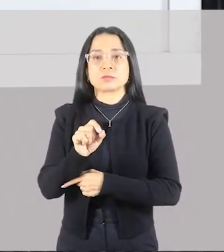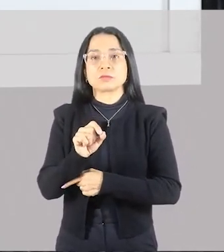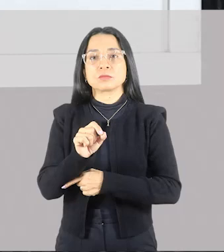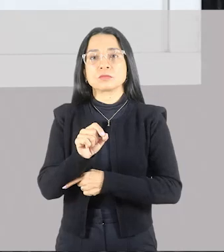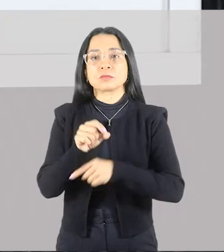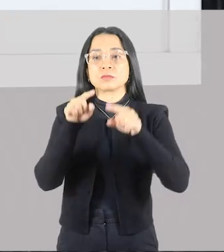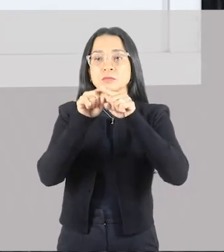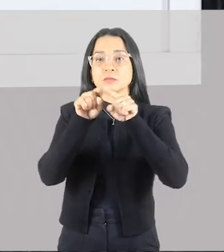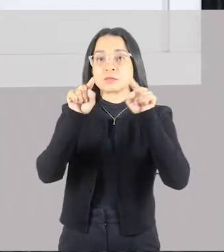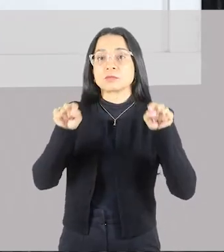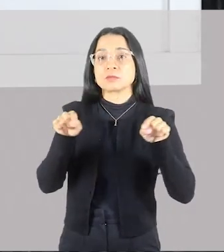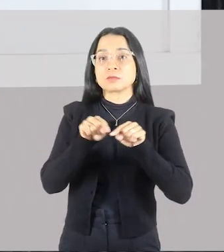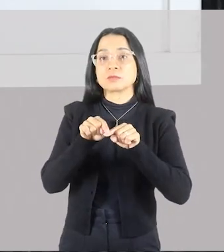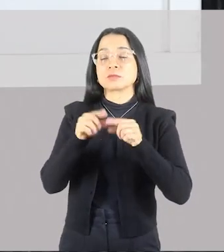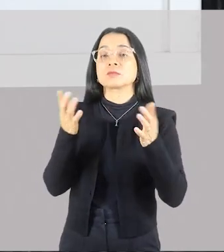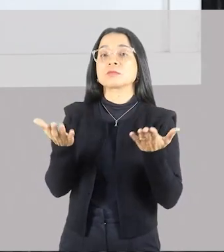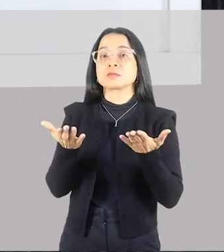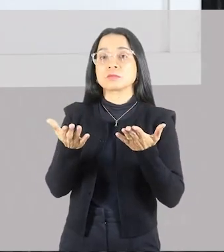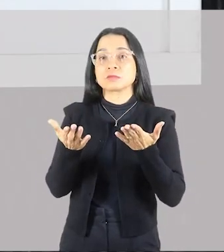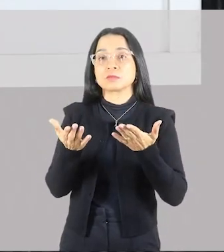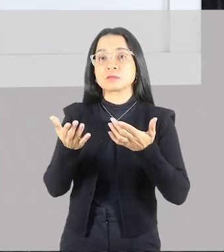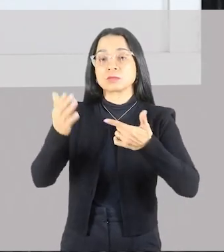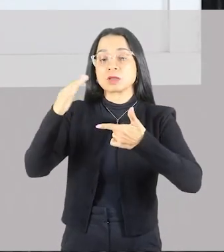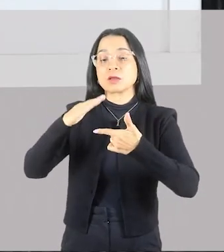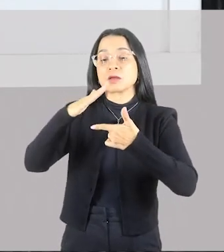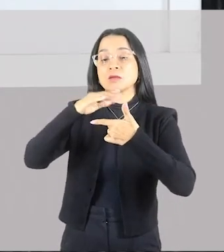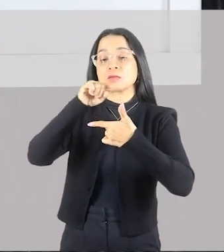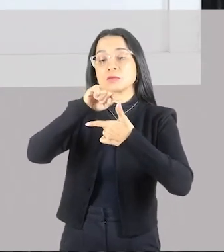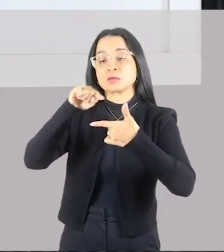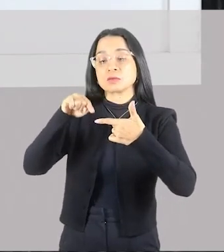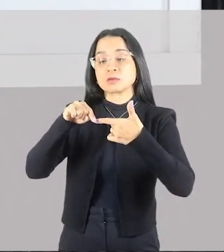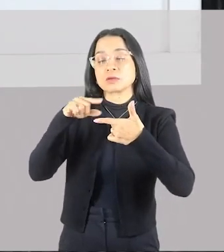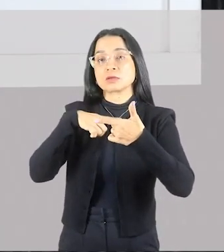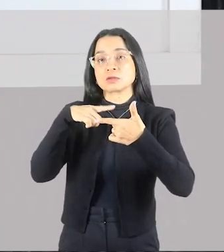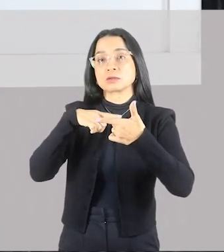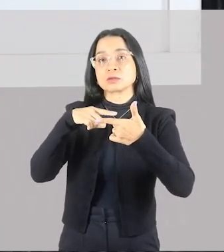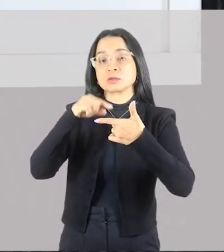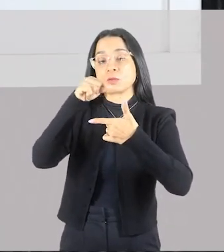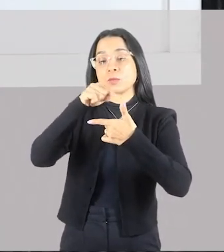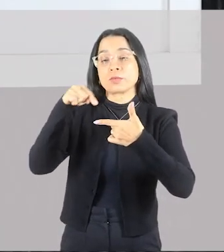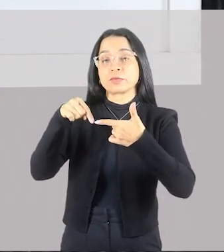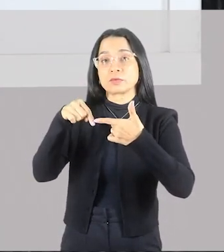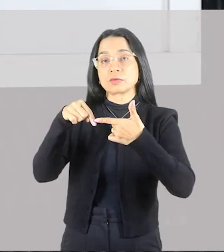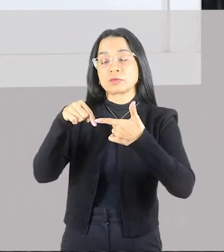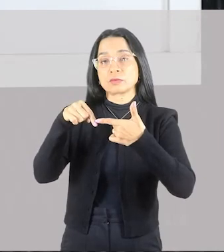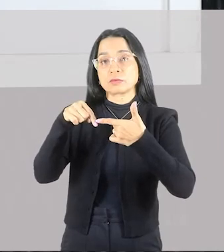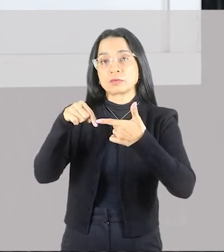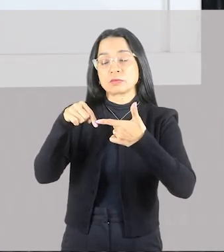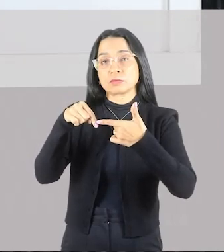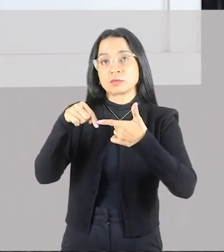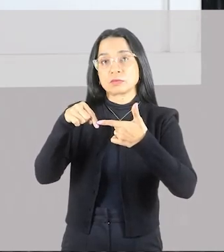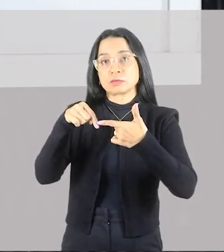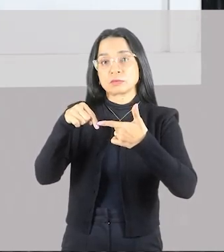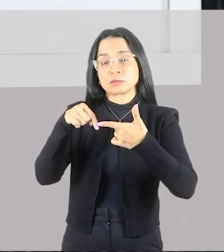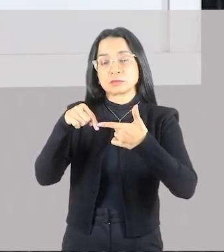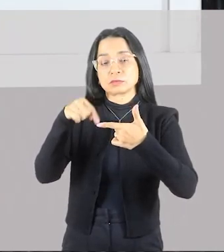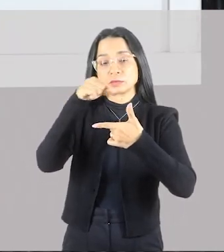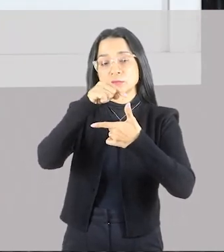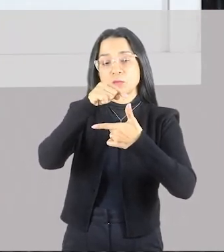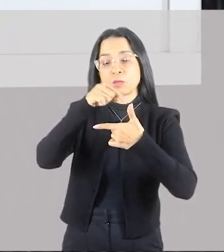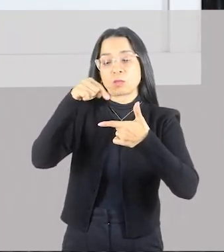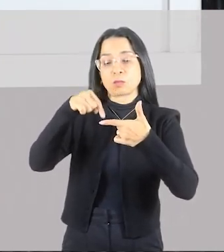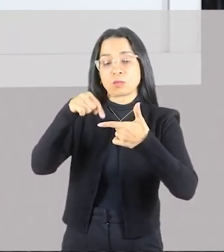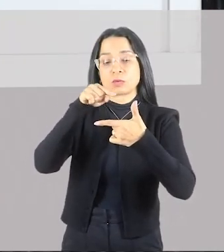triângulo, né, uma figura fechada, né, plana, que possui 3 ângulos internos, né? Daí a palavra triângulo.